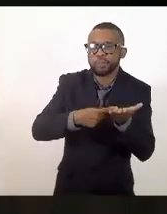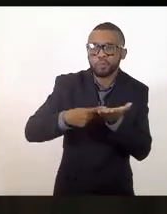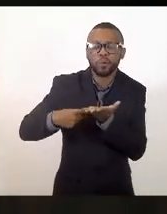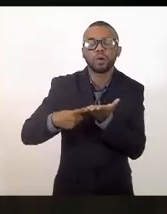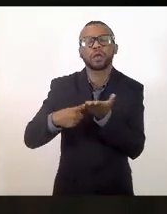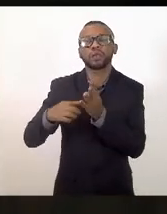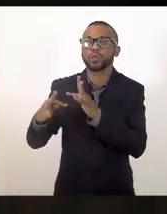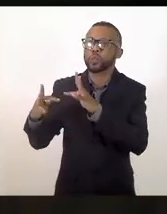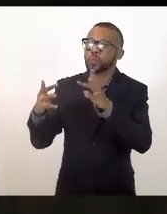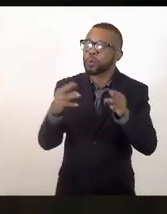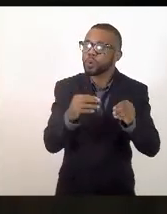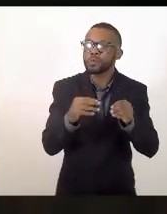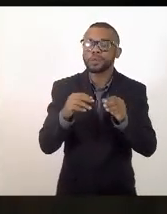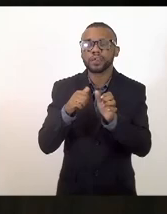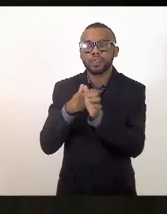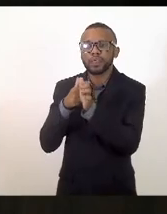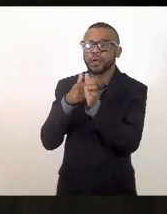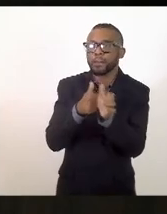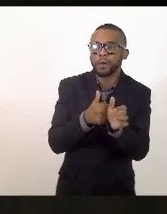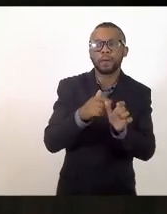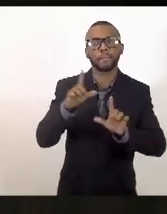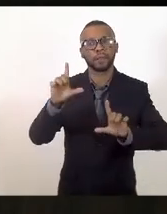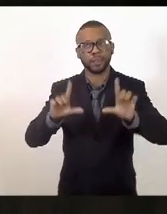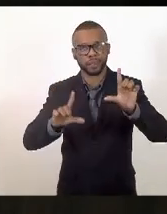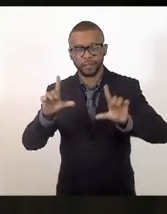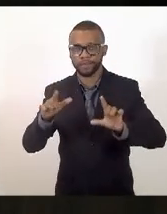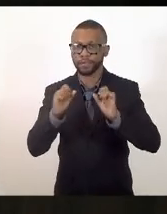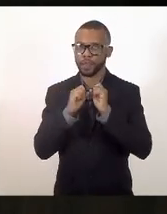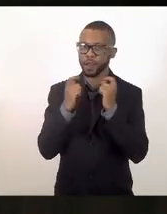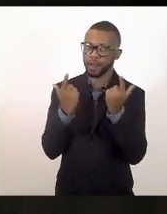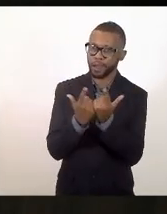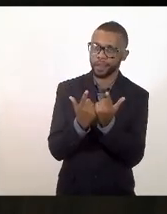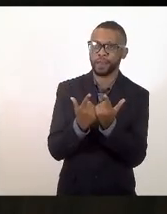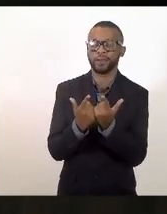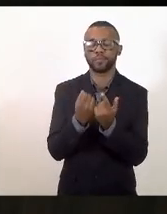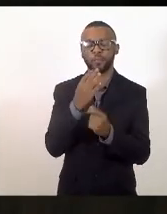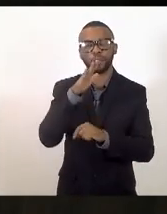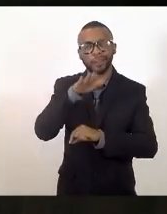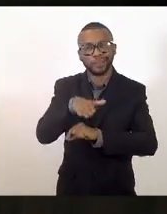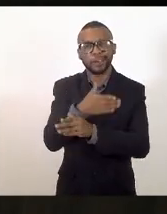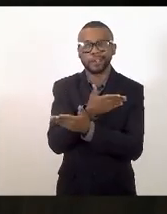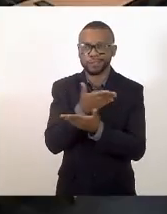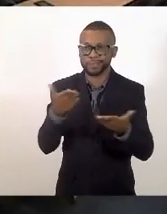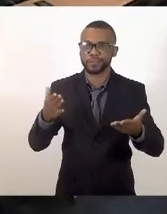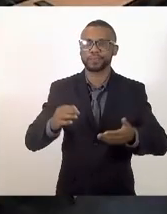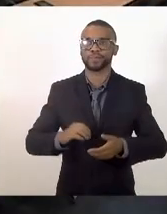aqueles que nos acompanham pela TV Alerj. Boa tarde a todas e todos.